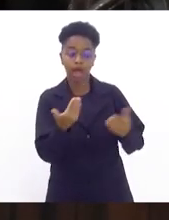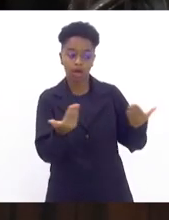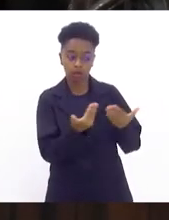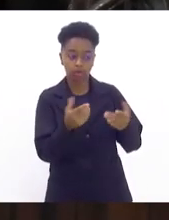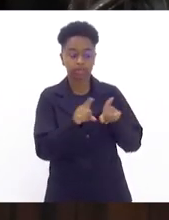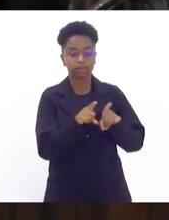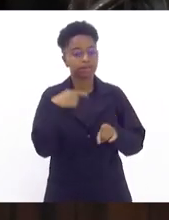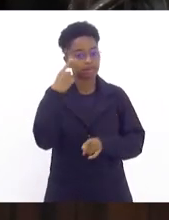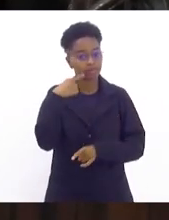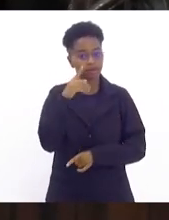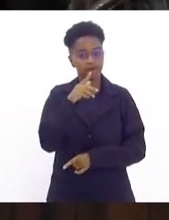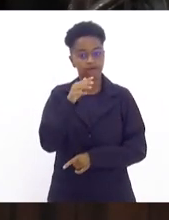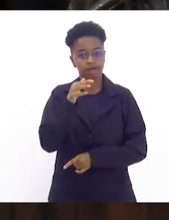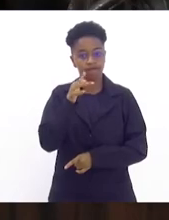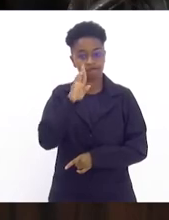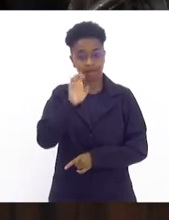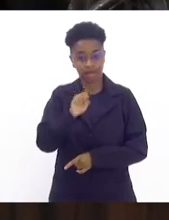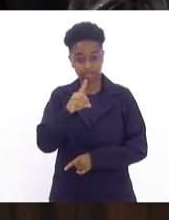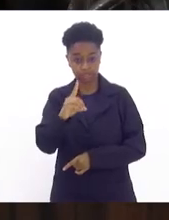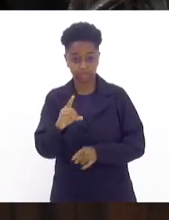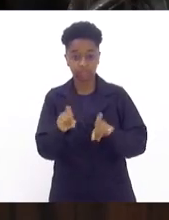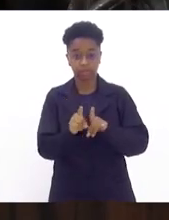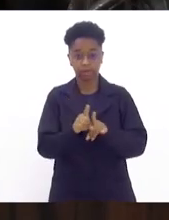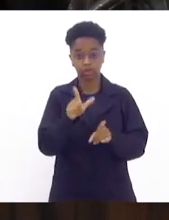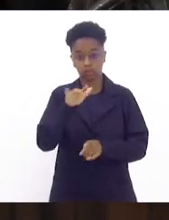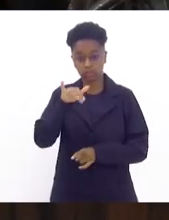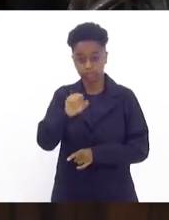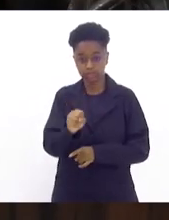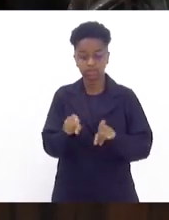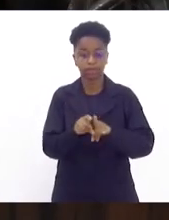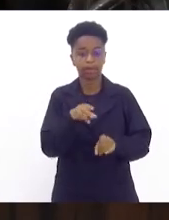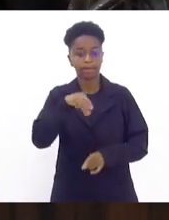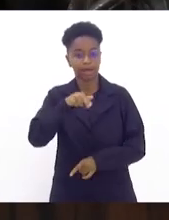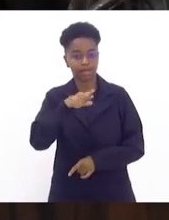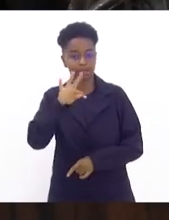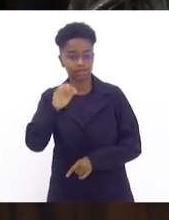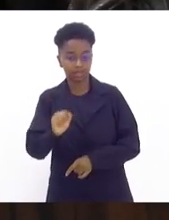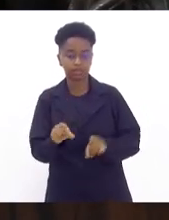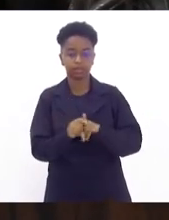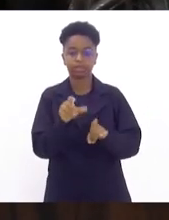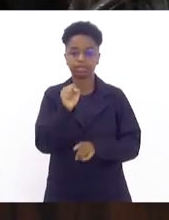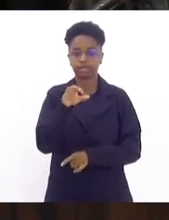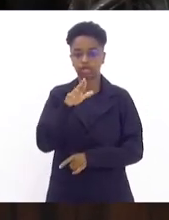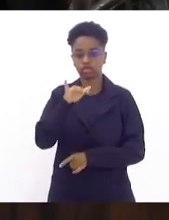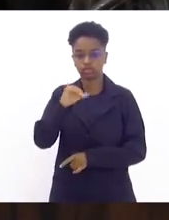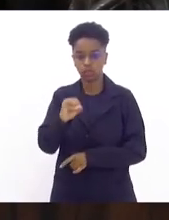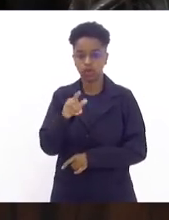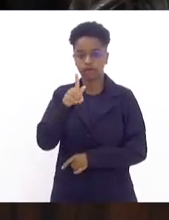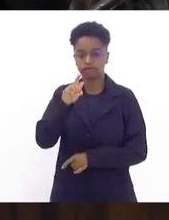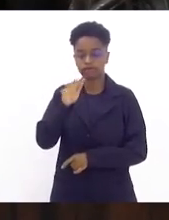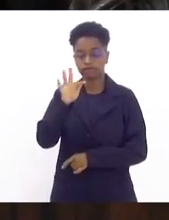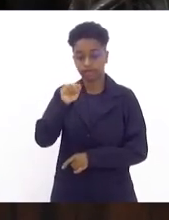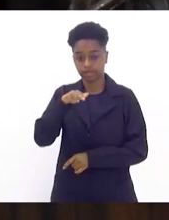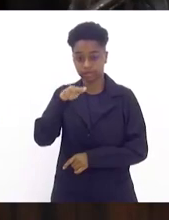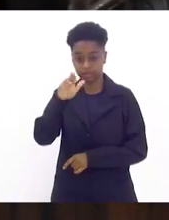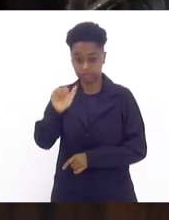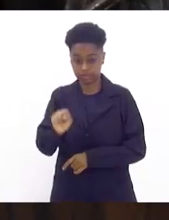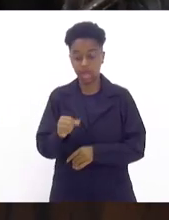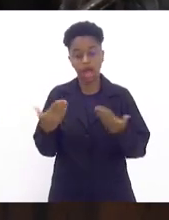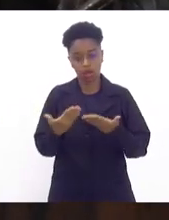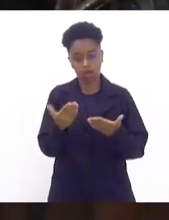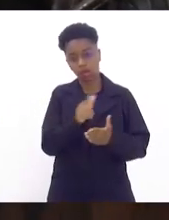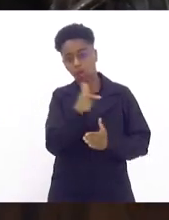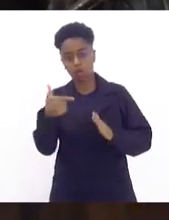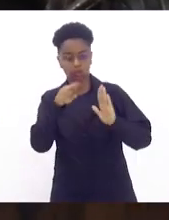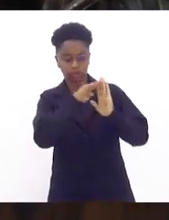deputado Fred Pacheco, Luiz Paulo, Marta Rocha e Sérgio Fernandes. Tá certo? Vamos passar pela matéria seguinte,